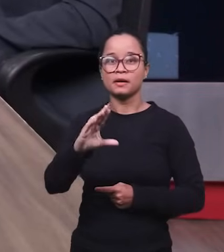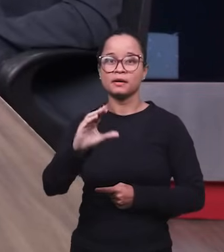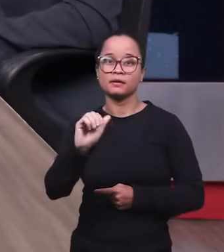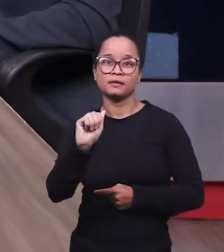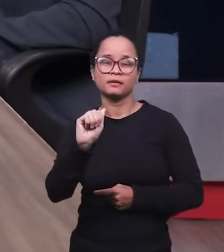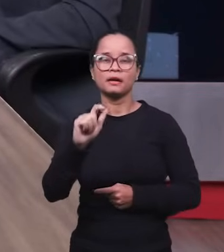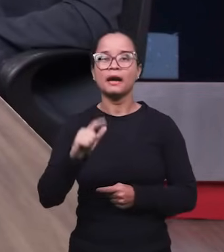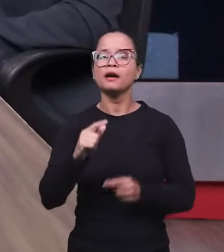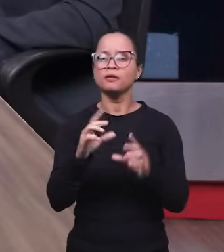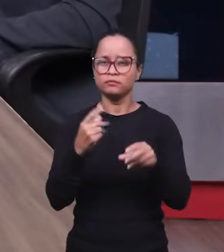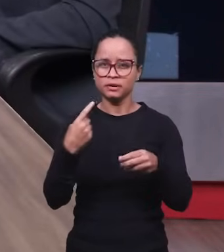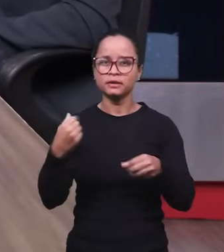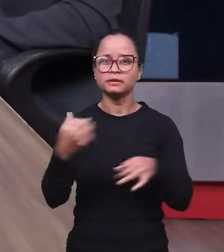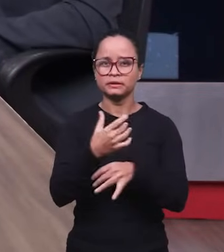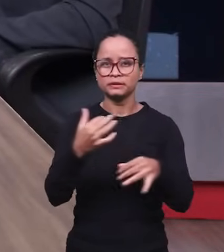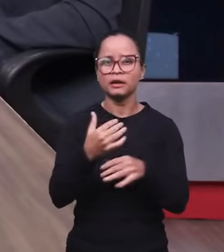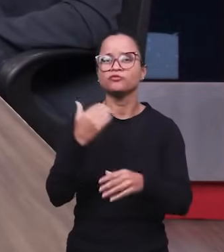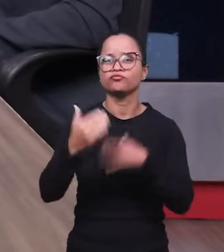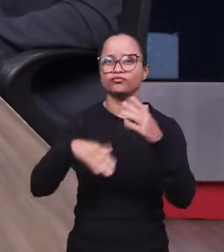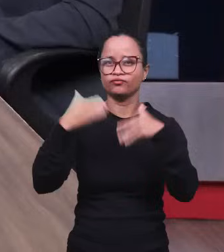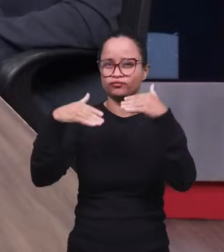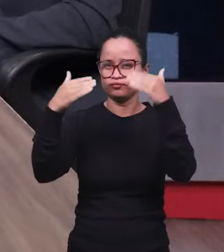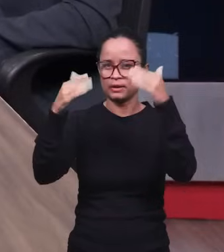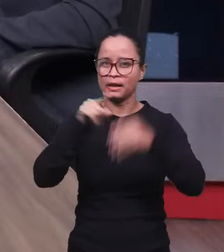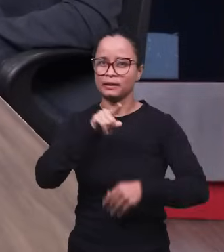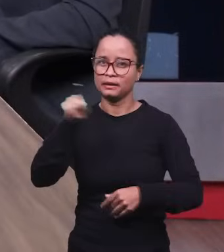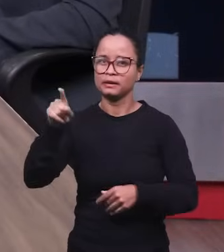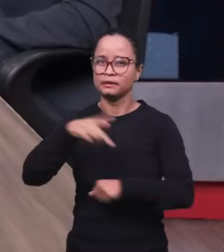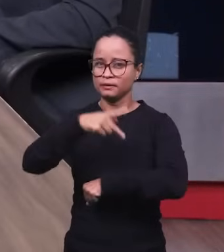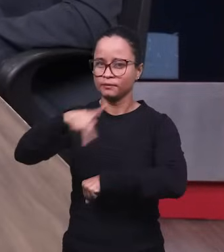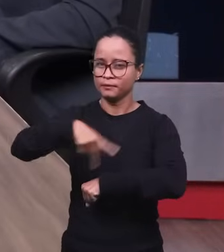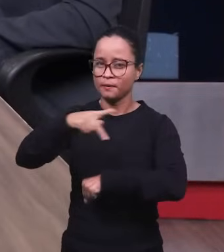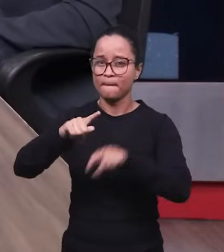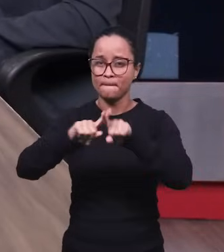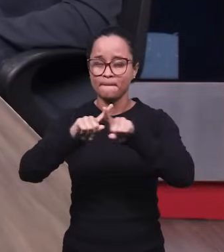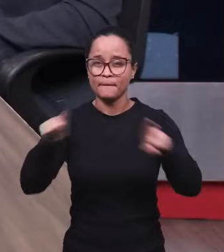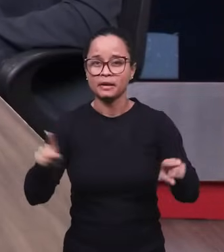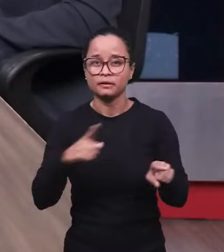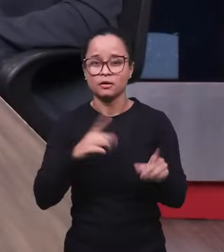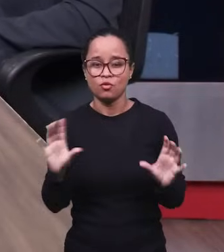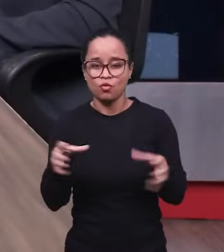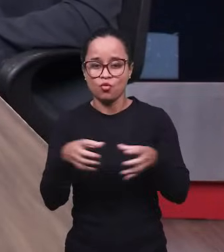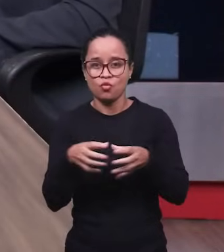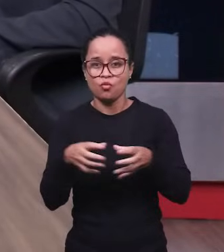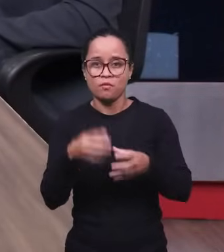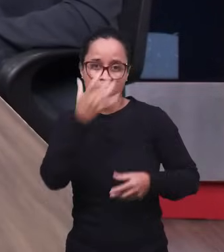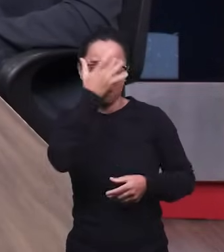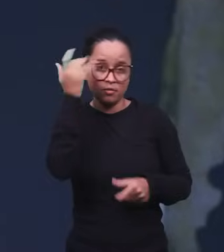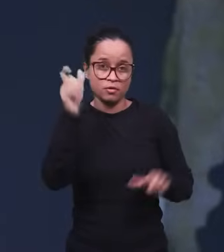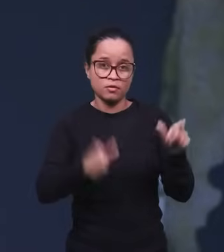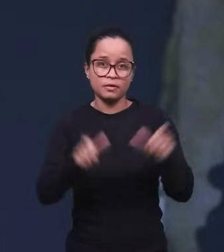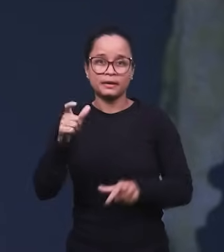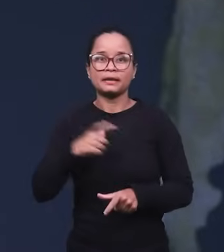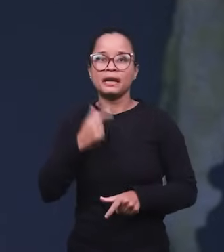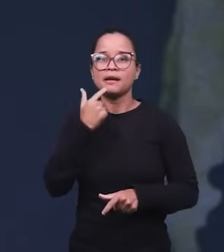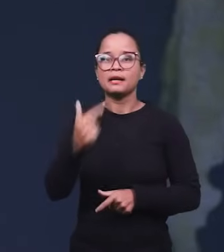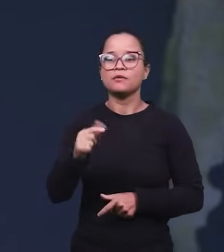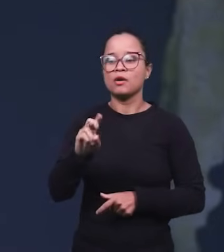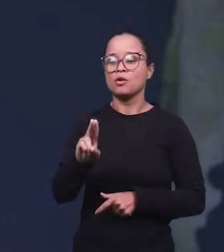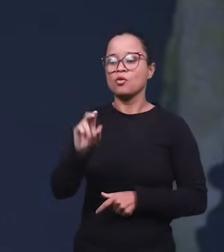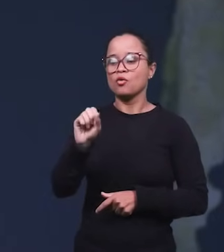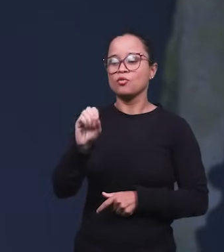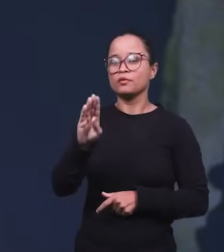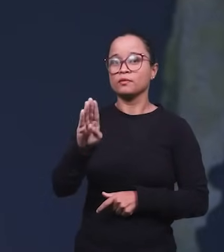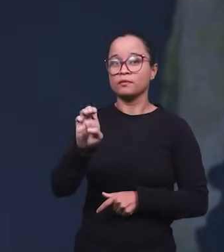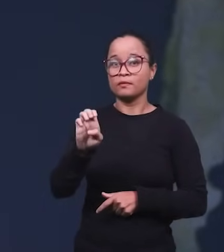assim desenvolvida no Uzbequistão, mas ela era composta de pessoas que falavam o uzbek, que era